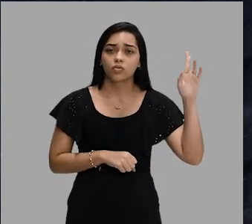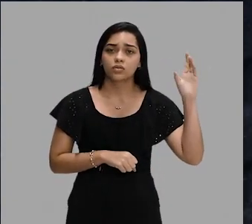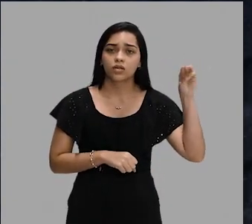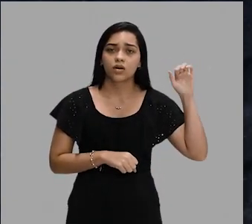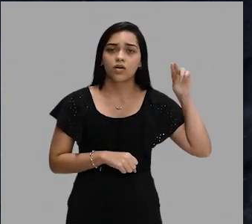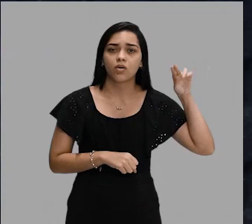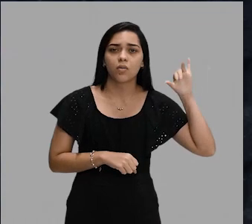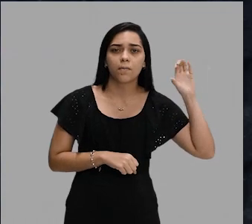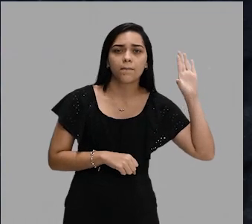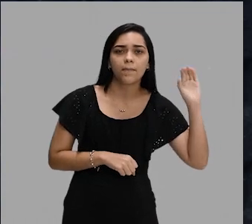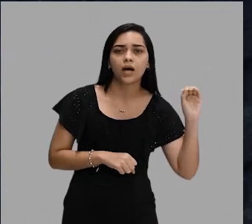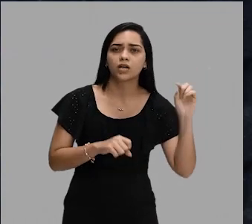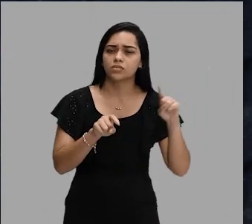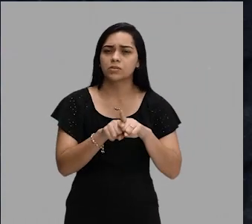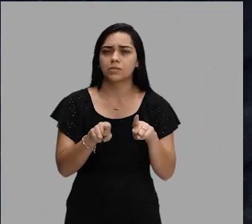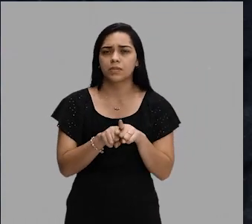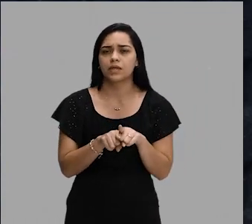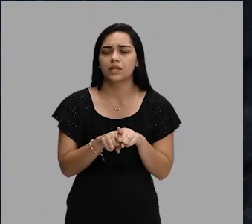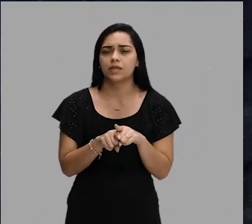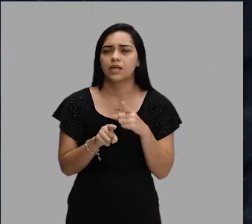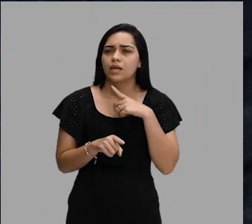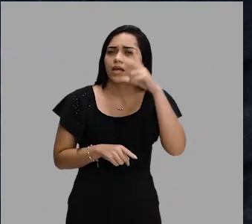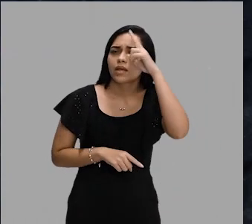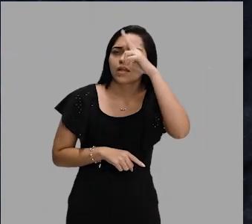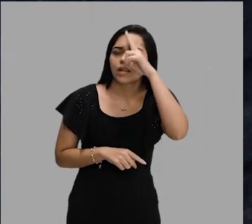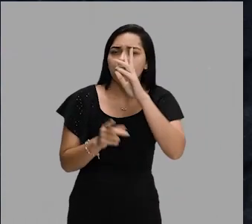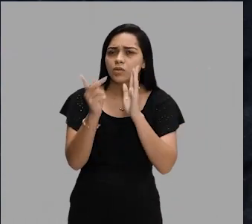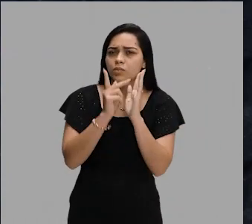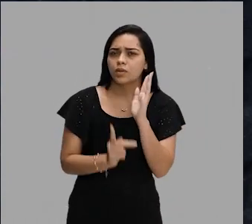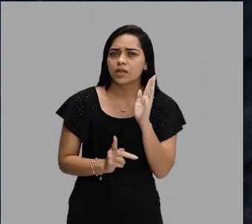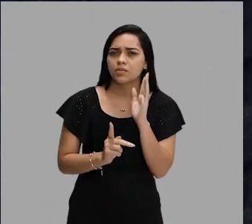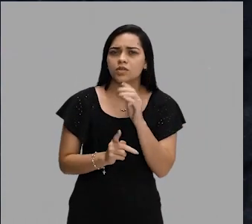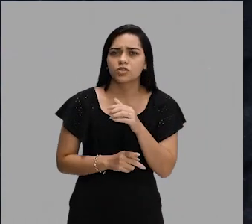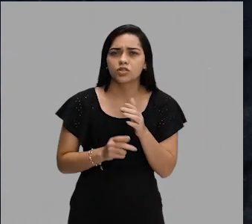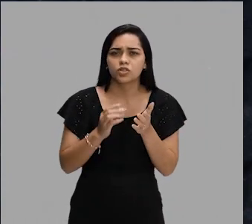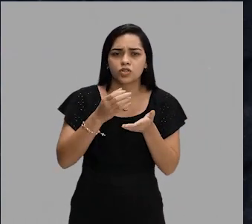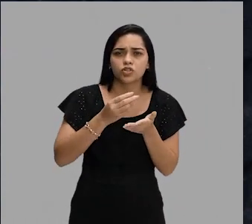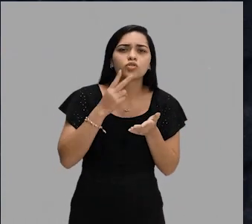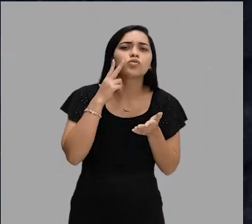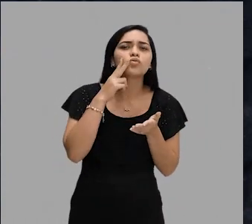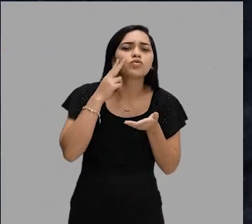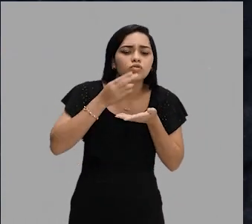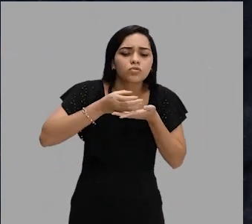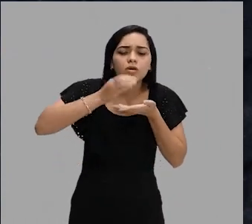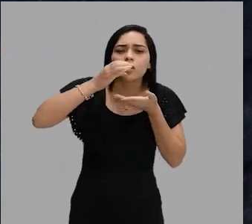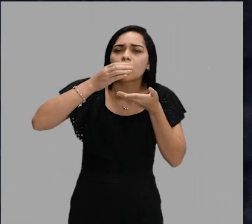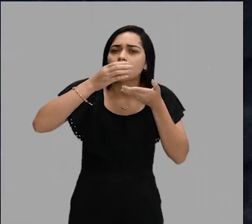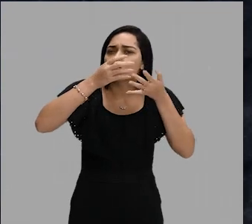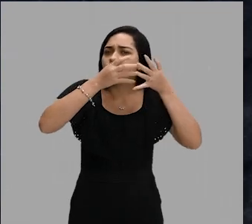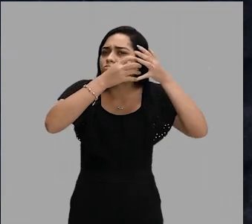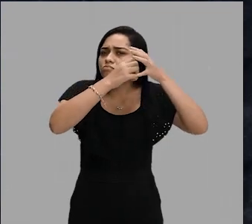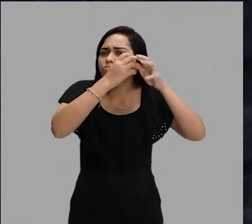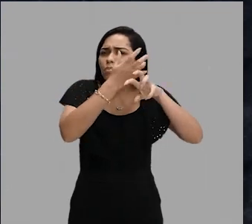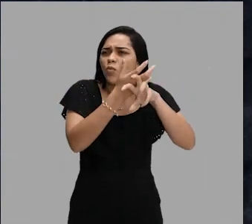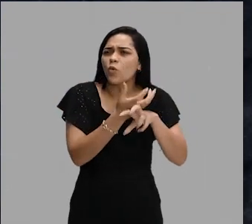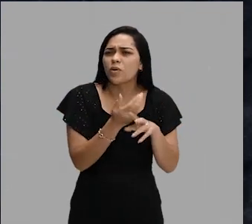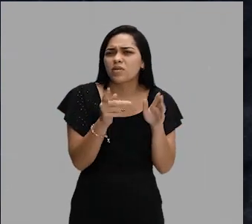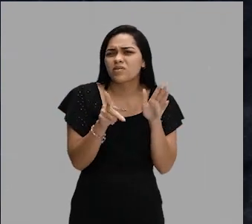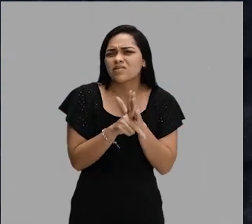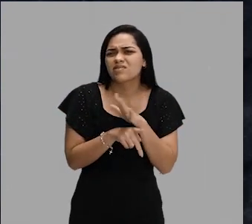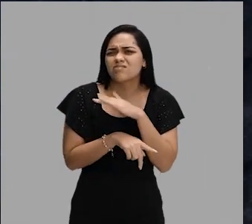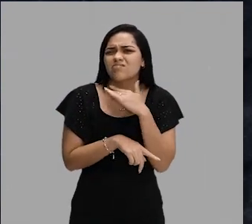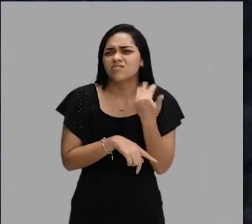Lord Byron, tal. Lembra daquele poema de tomar um vinho? Era um vinho na taça do crânio? Pois é, essas coisas assim